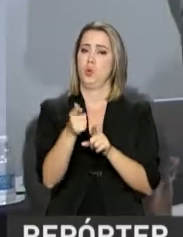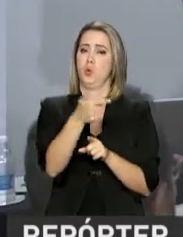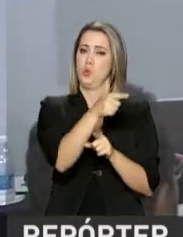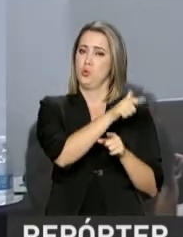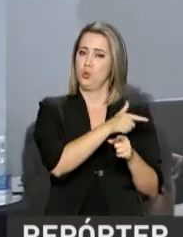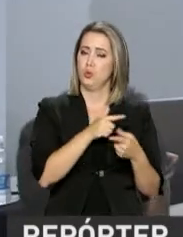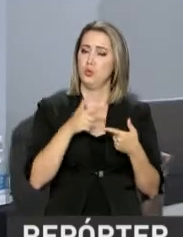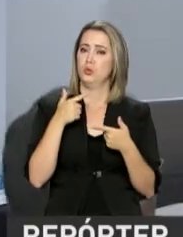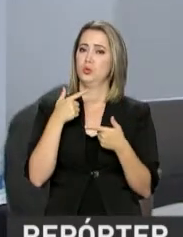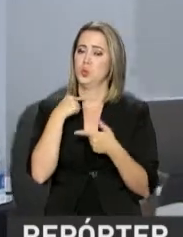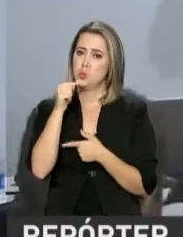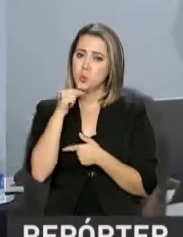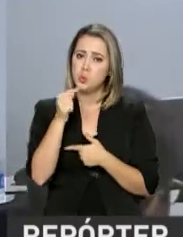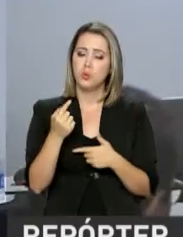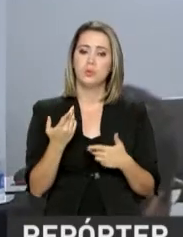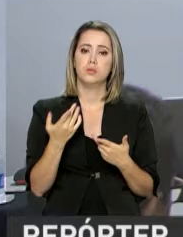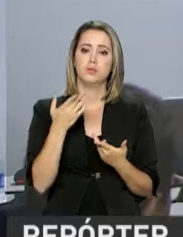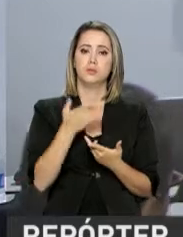outras incertezas.